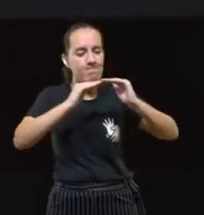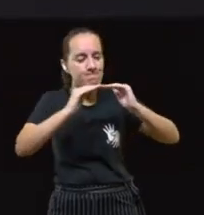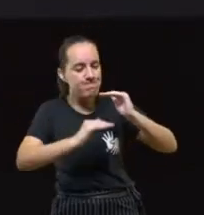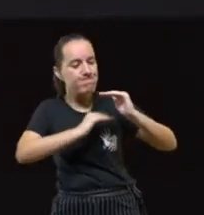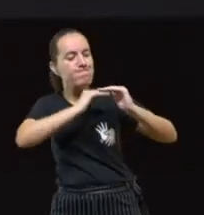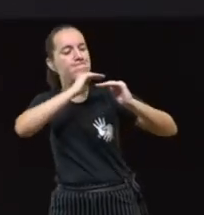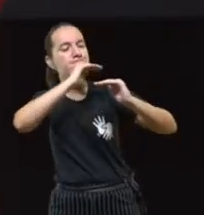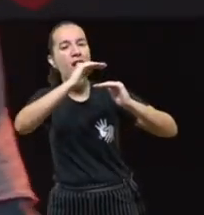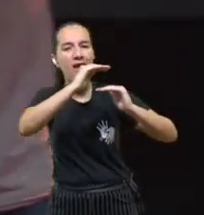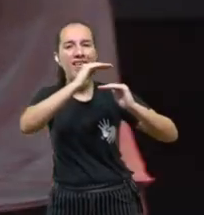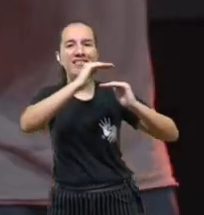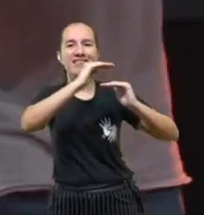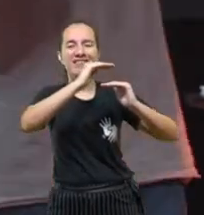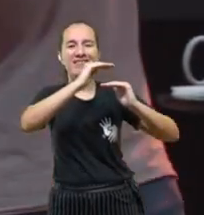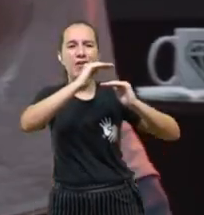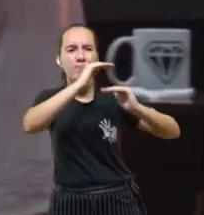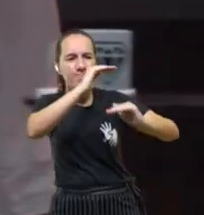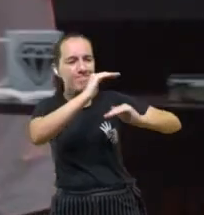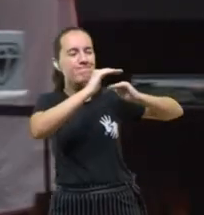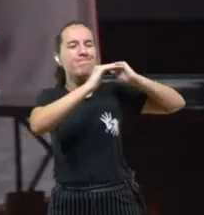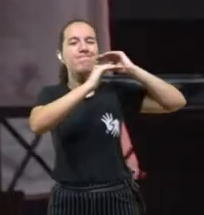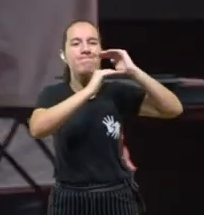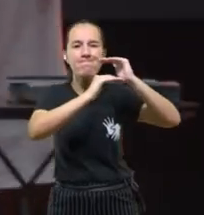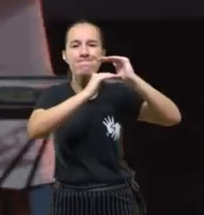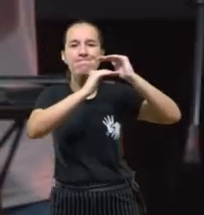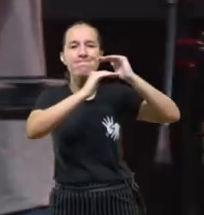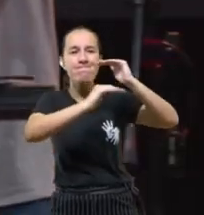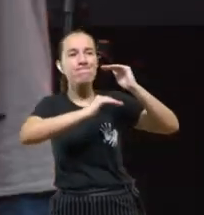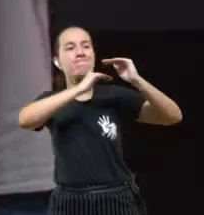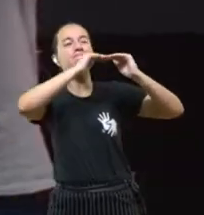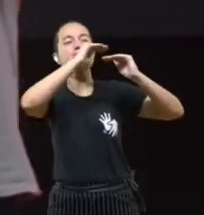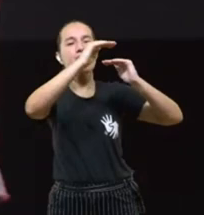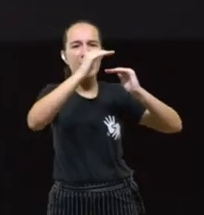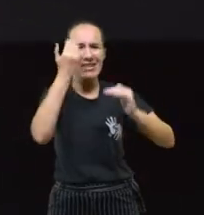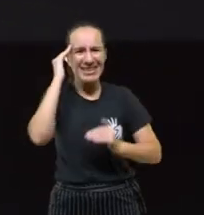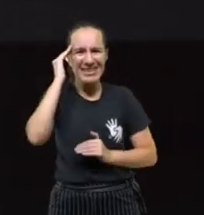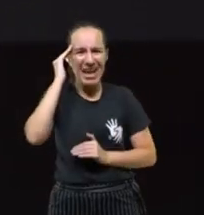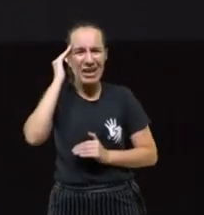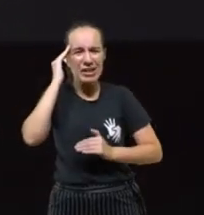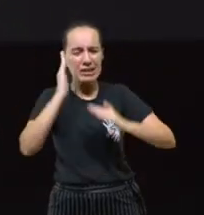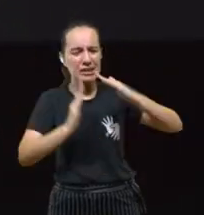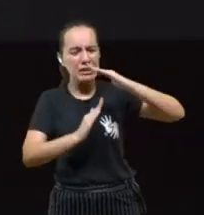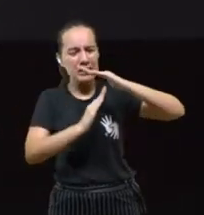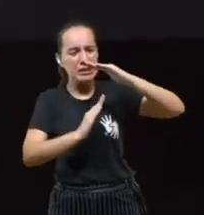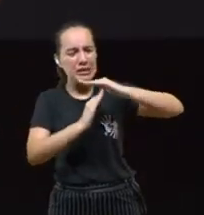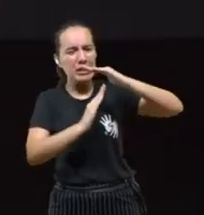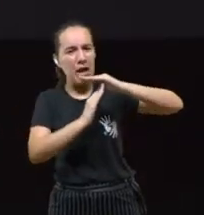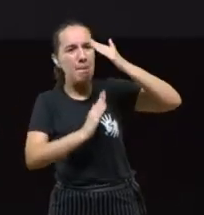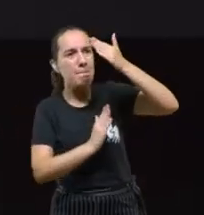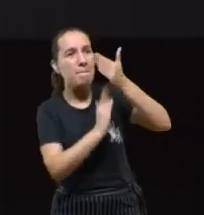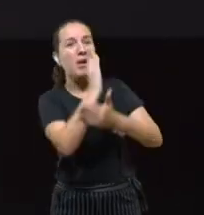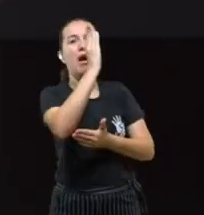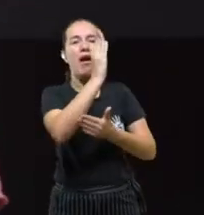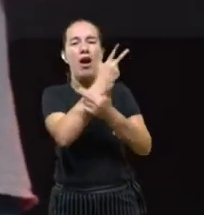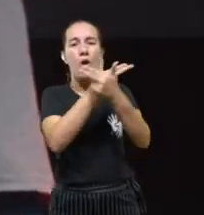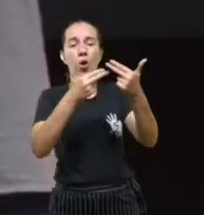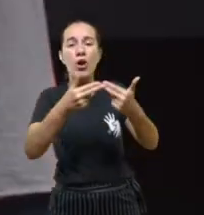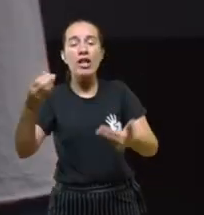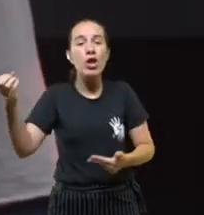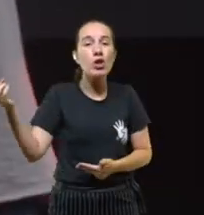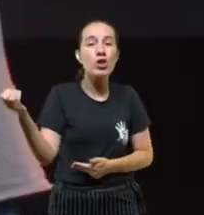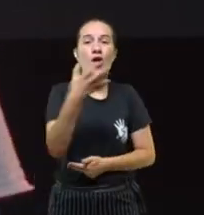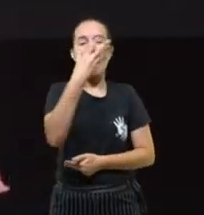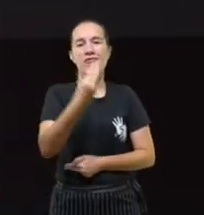de transição, estamos quase numa época de abraçar alguma coisa nova,